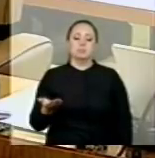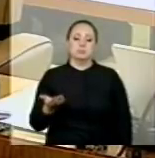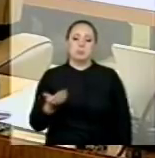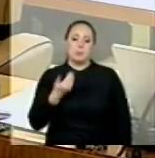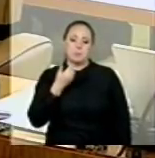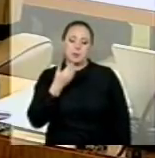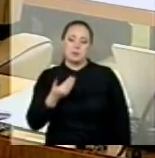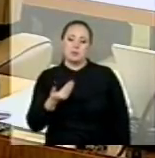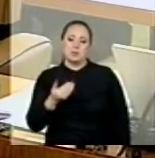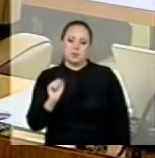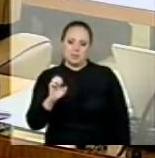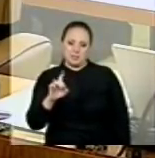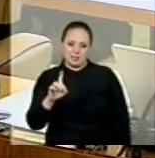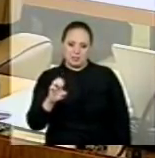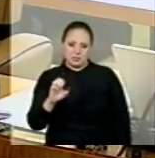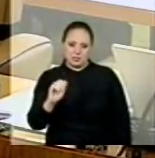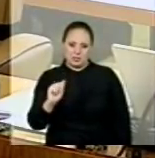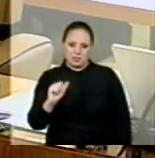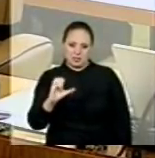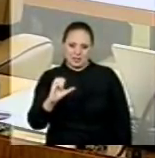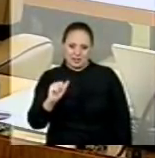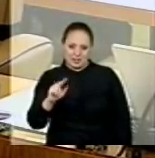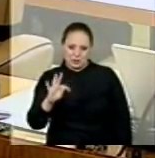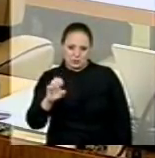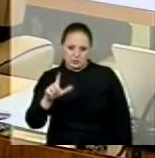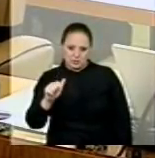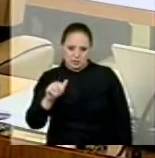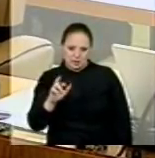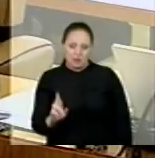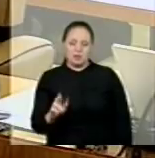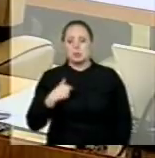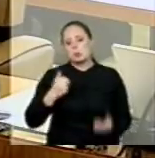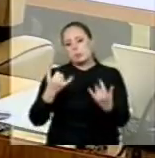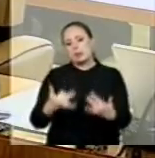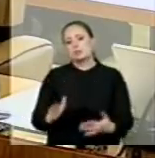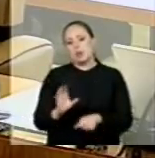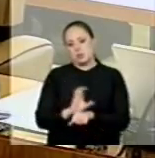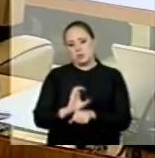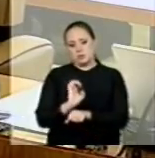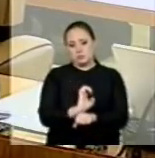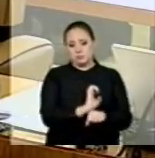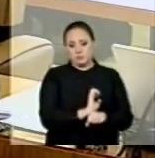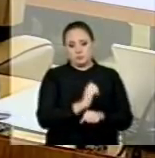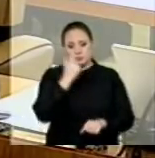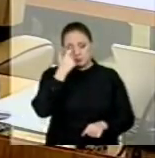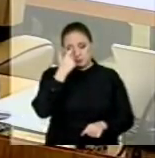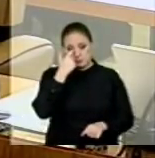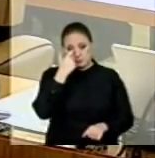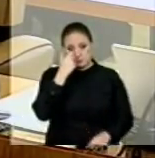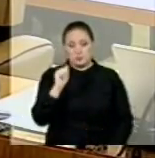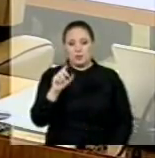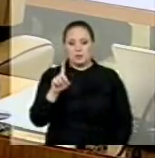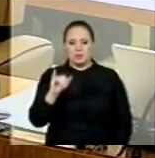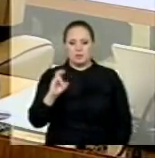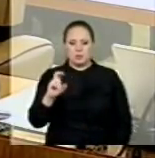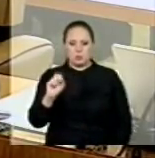a suspensão da eficácia dos dispositivos que mencionei da Constituição Estadual, tanto na ADI